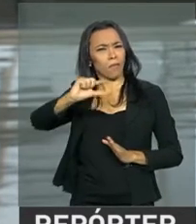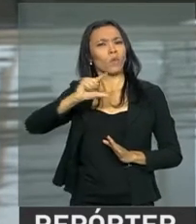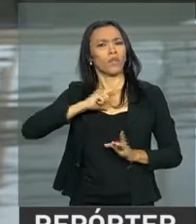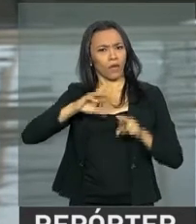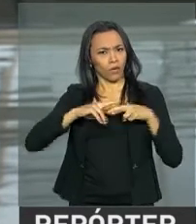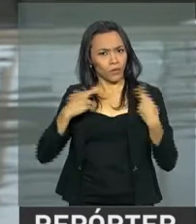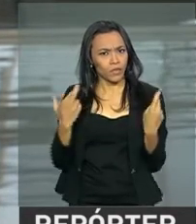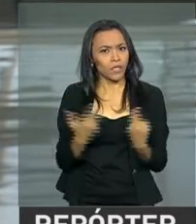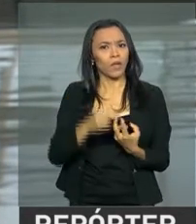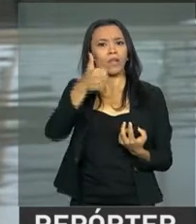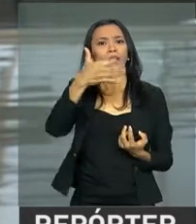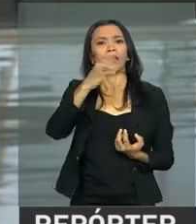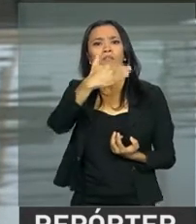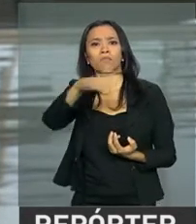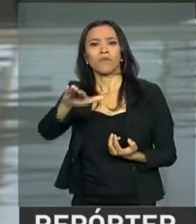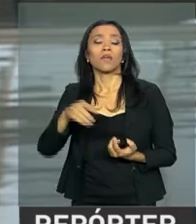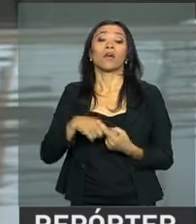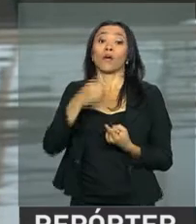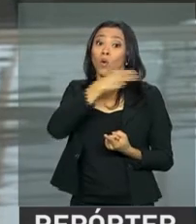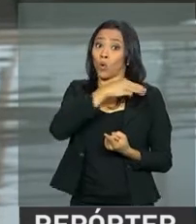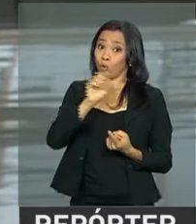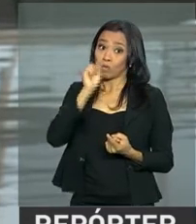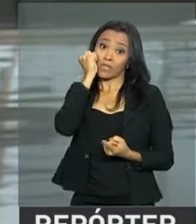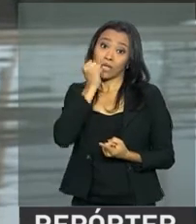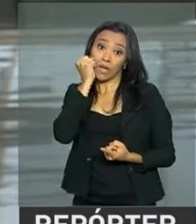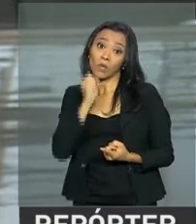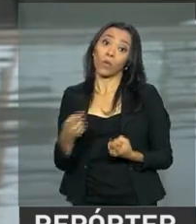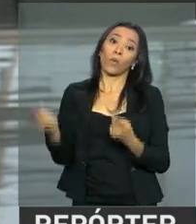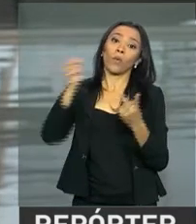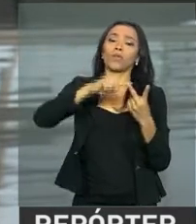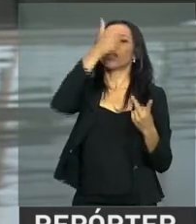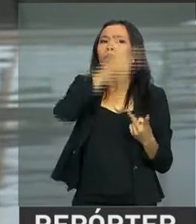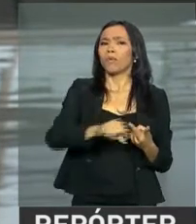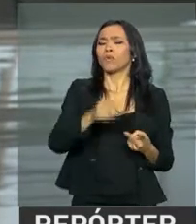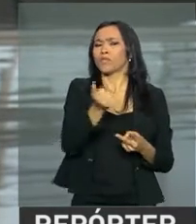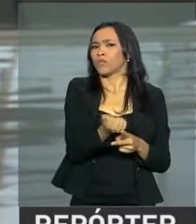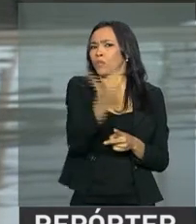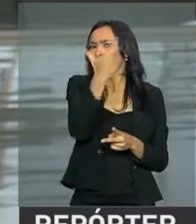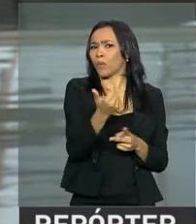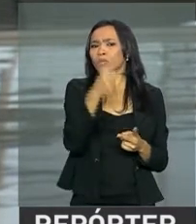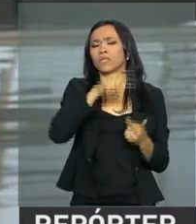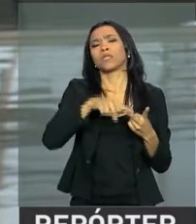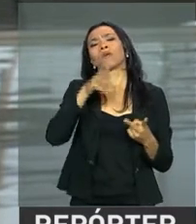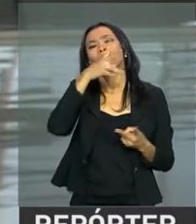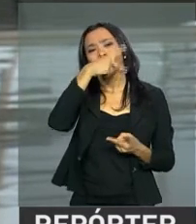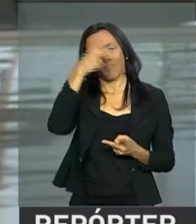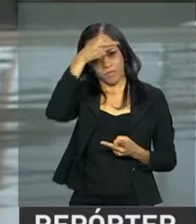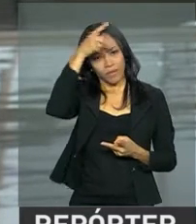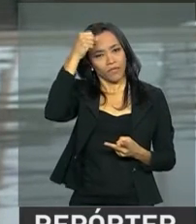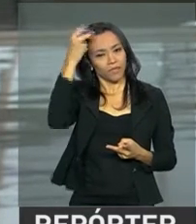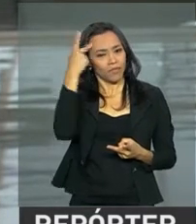às 10h30, com o senador Valdir Raup. E ao meio-dia, com o prefeito eleito da cidade de São Paulo,